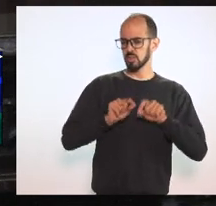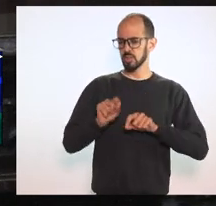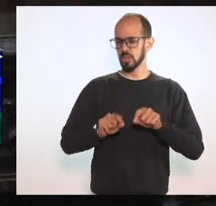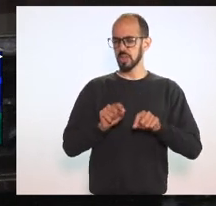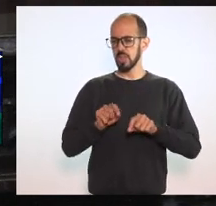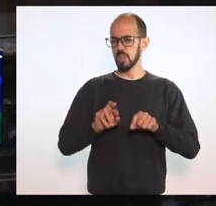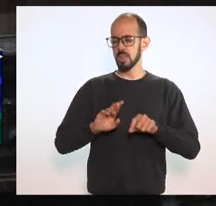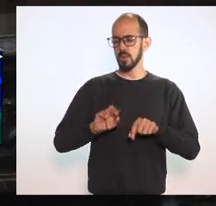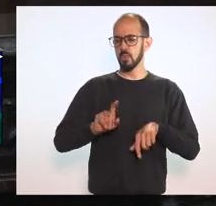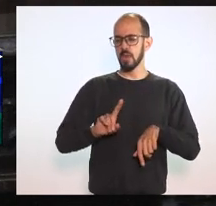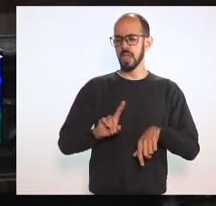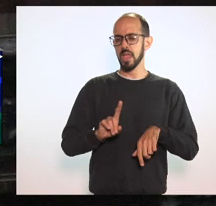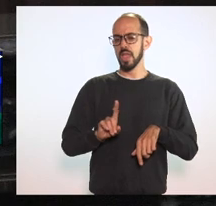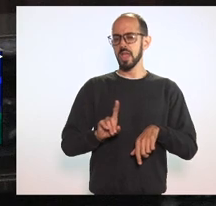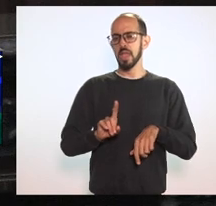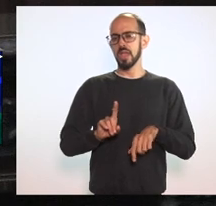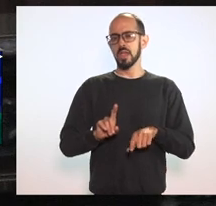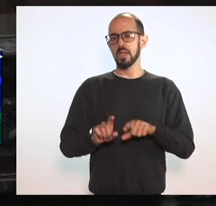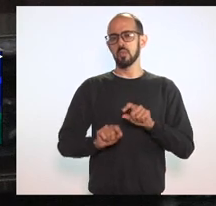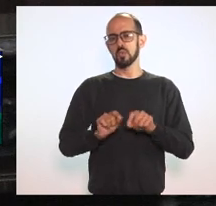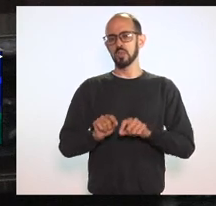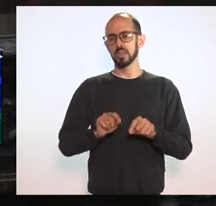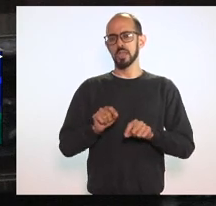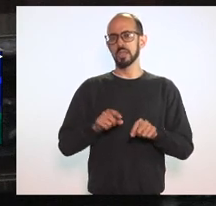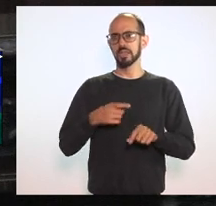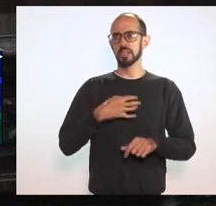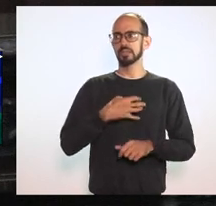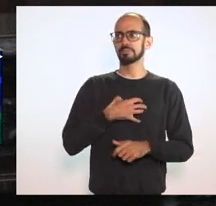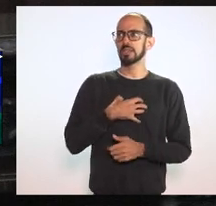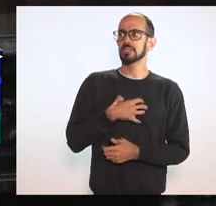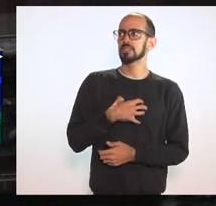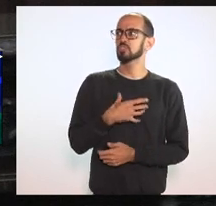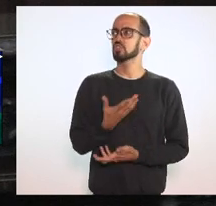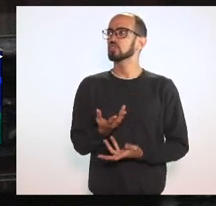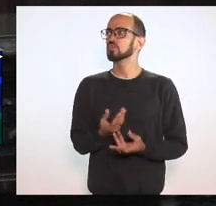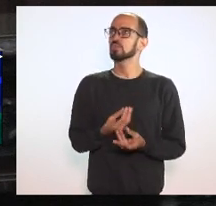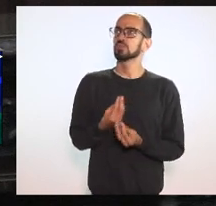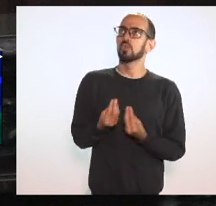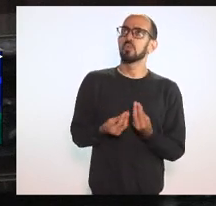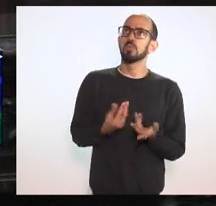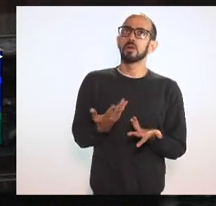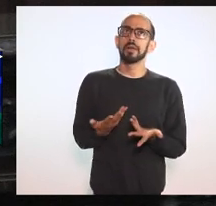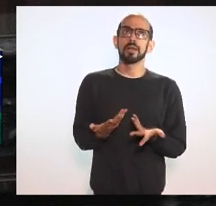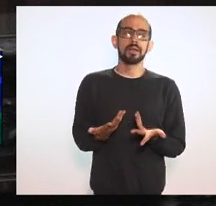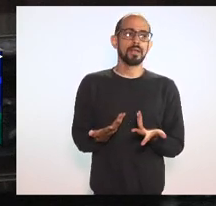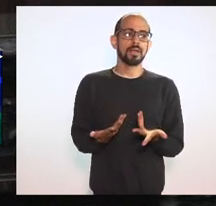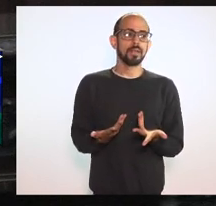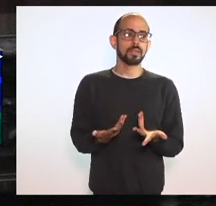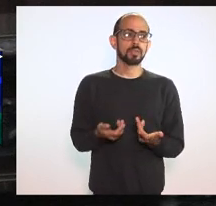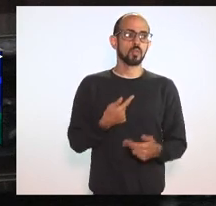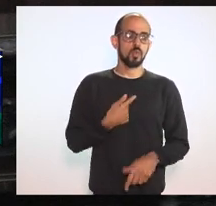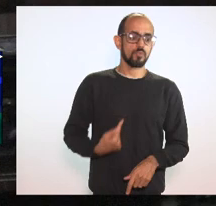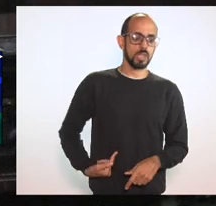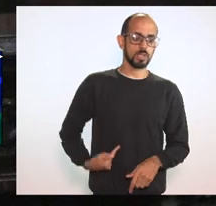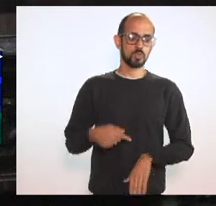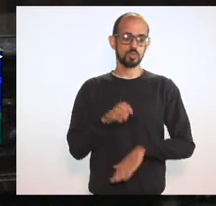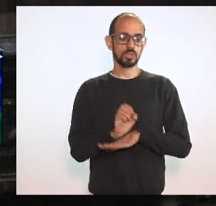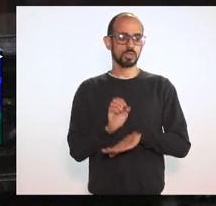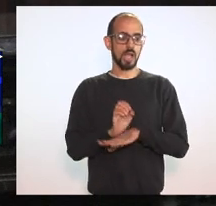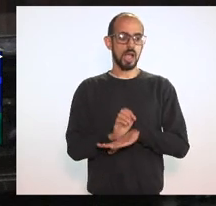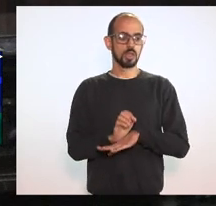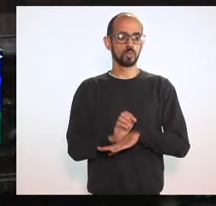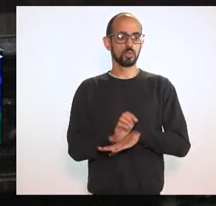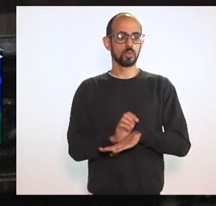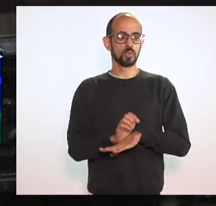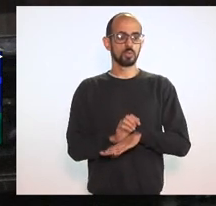é dando um sentido de que ele ou o Governo do Estado quem é a